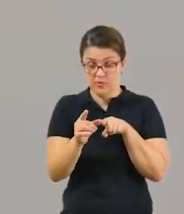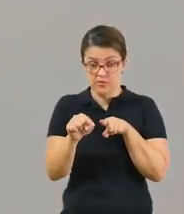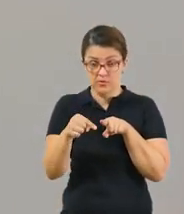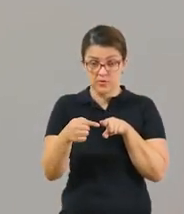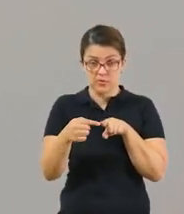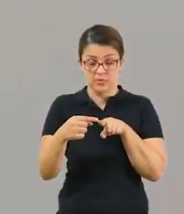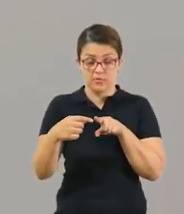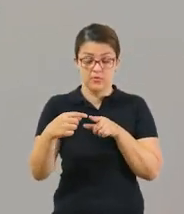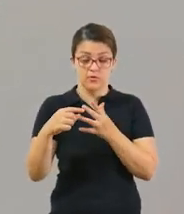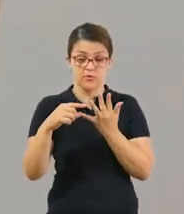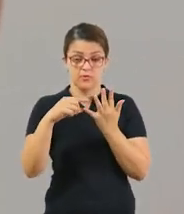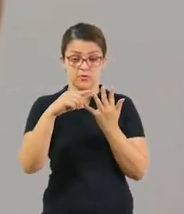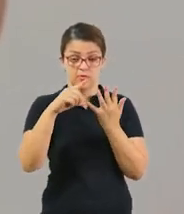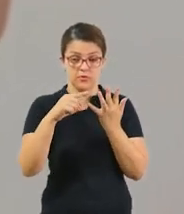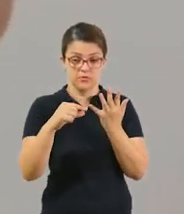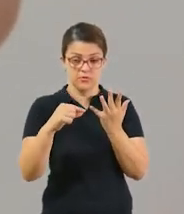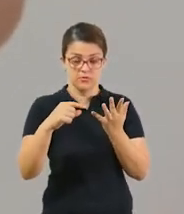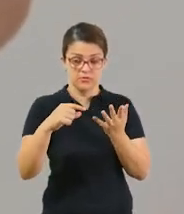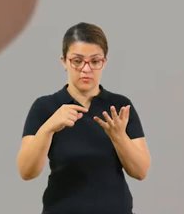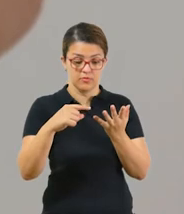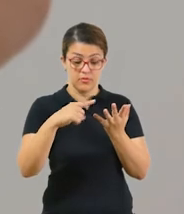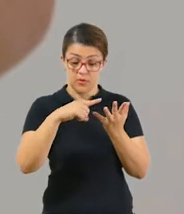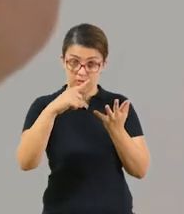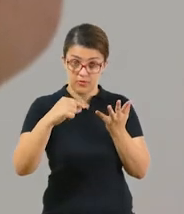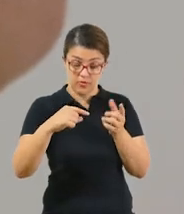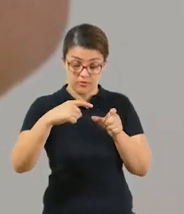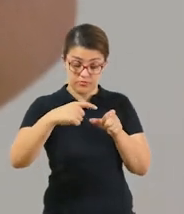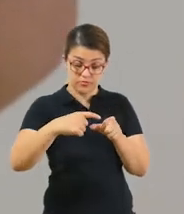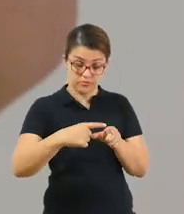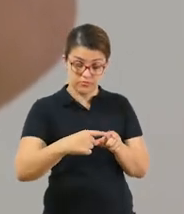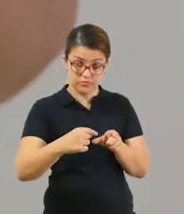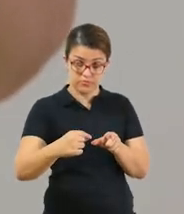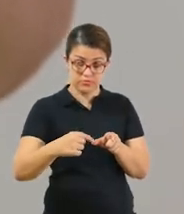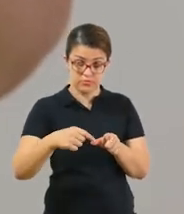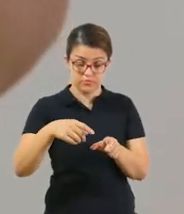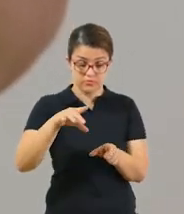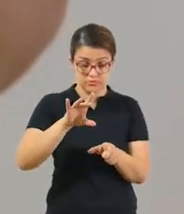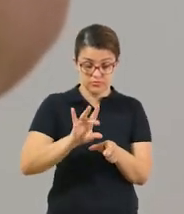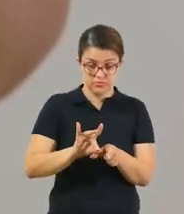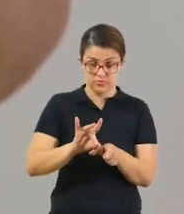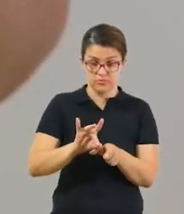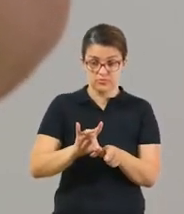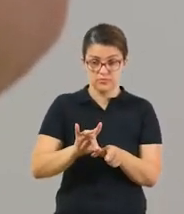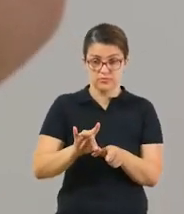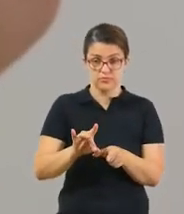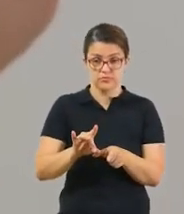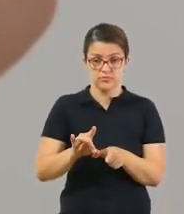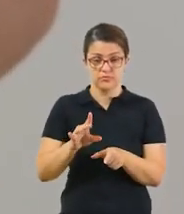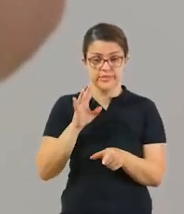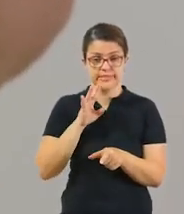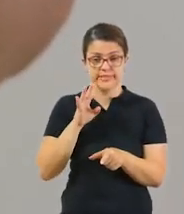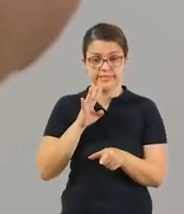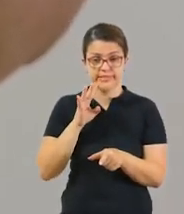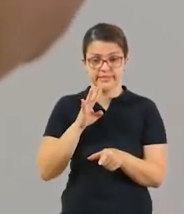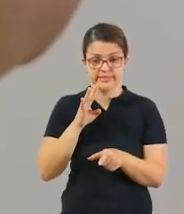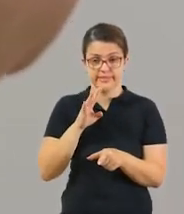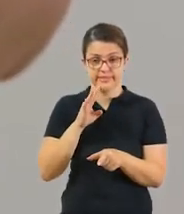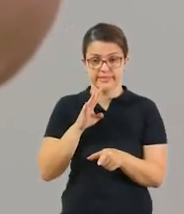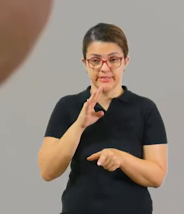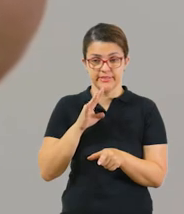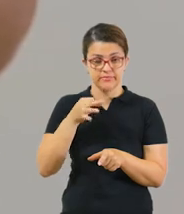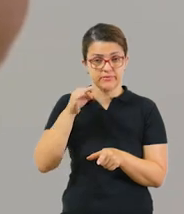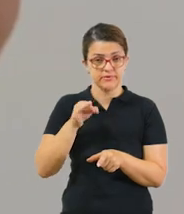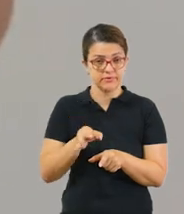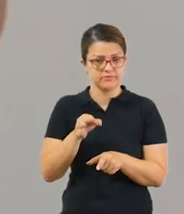folhinha para que ele tenha um espaço onde ele possa estar ah tá olha aqui que legal zinho